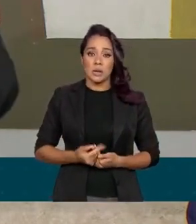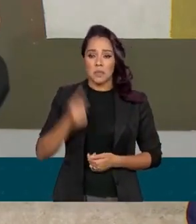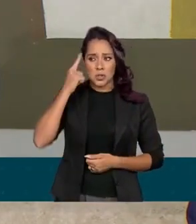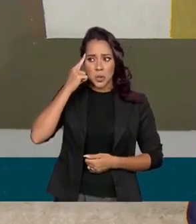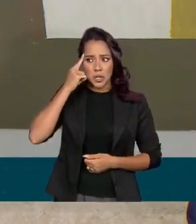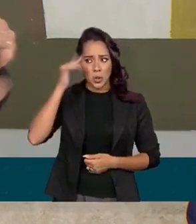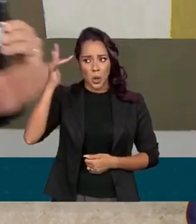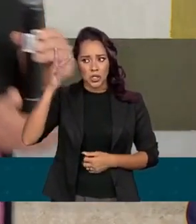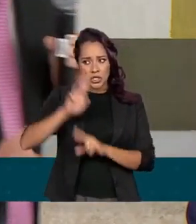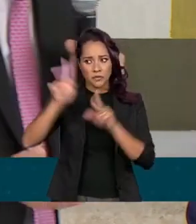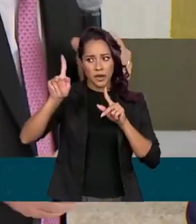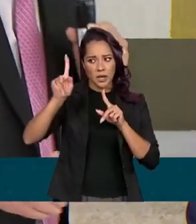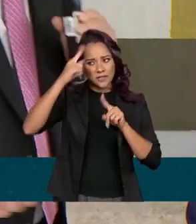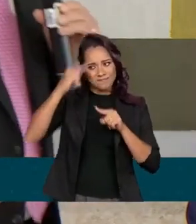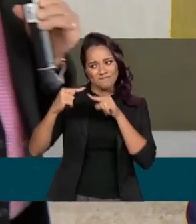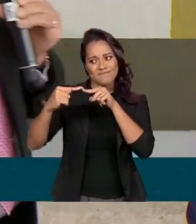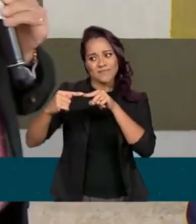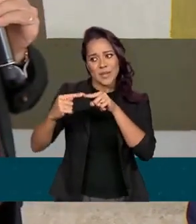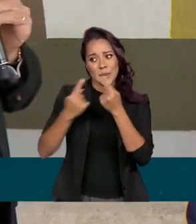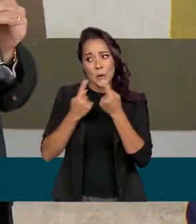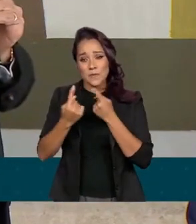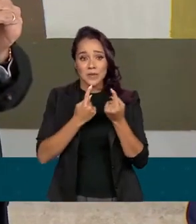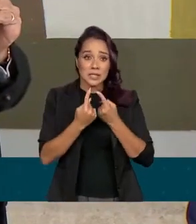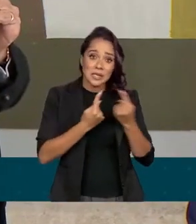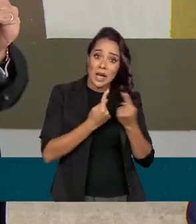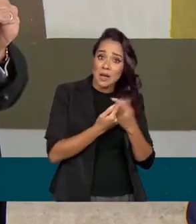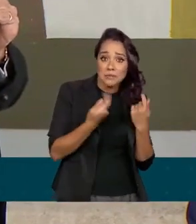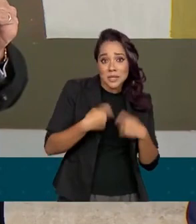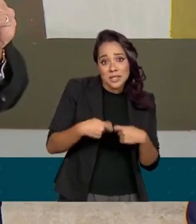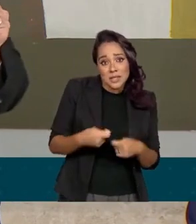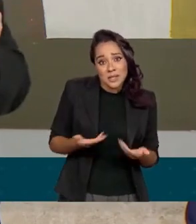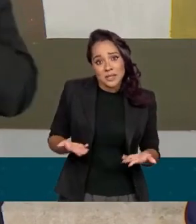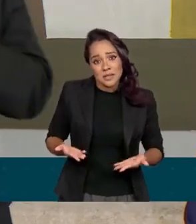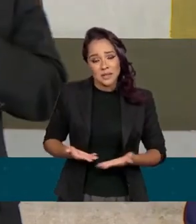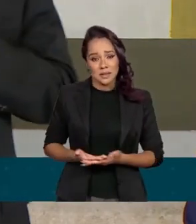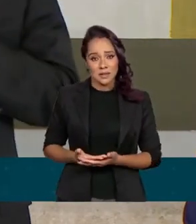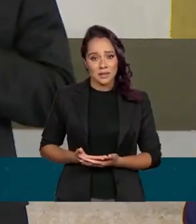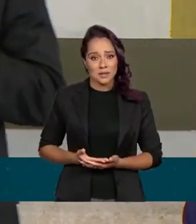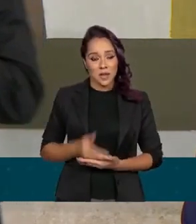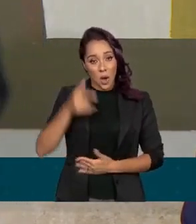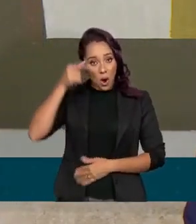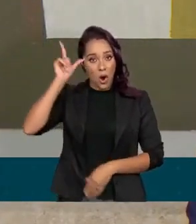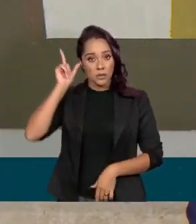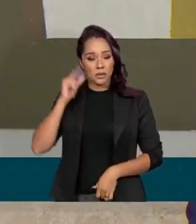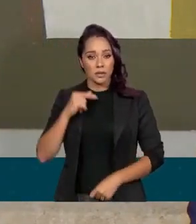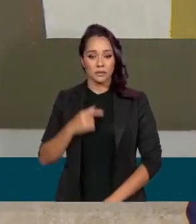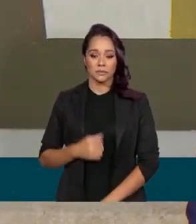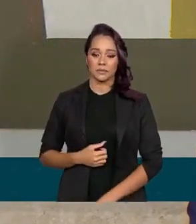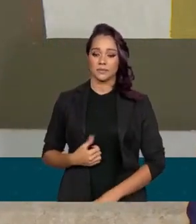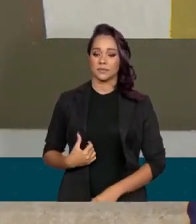ideologicamente diferentes, mas a gente tem que conversar. Eu, ontem...